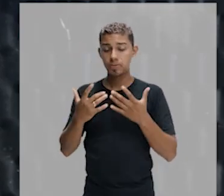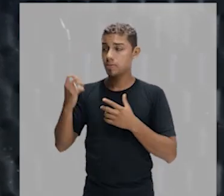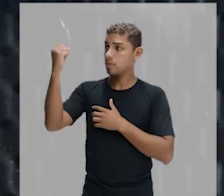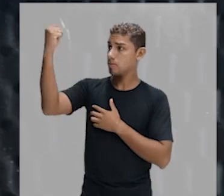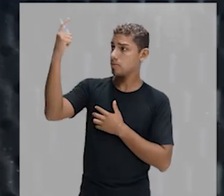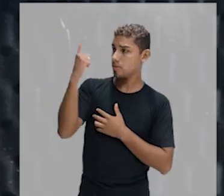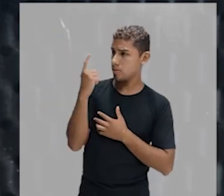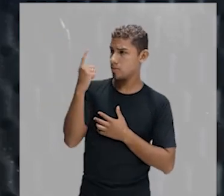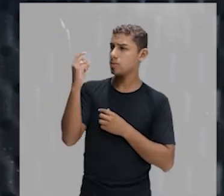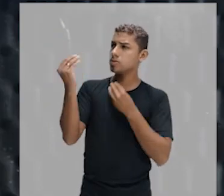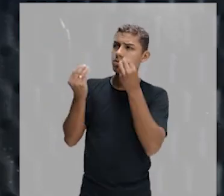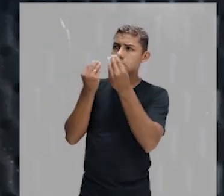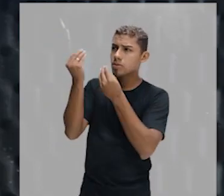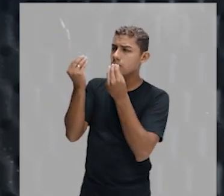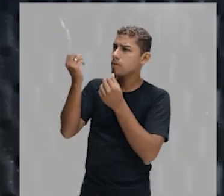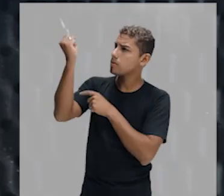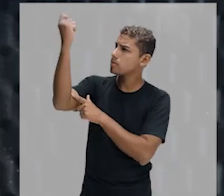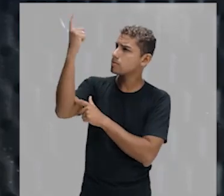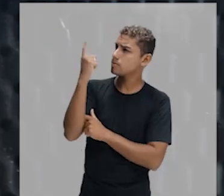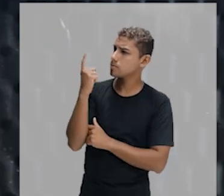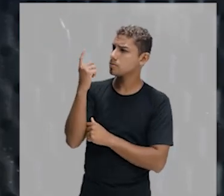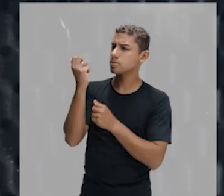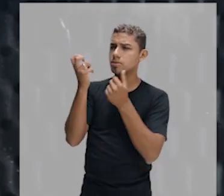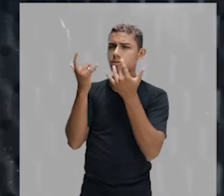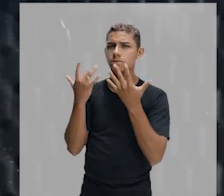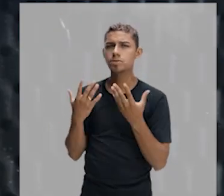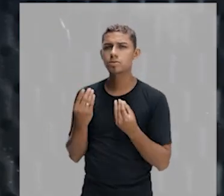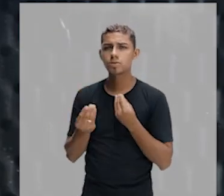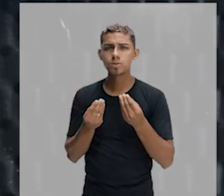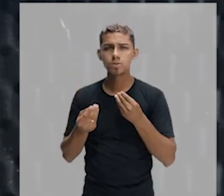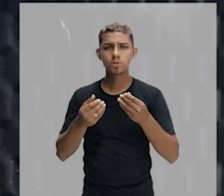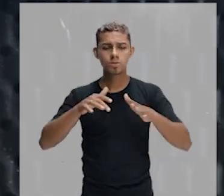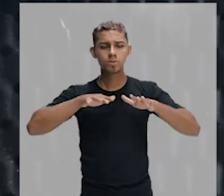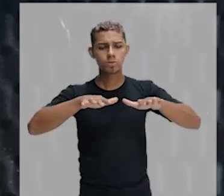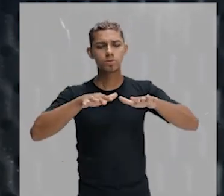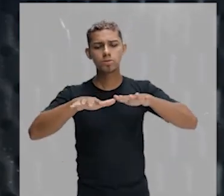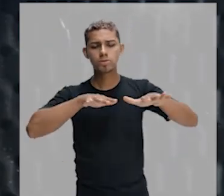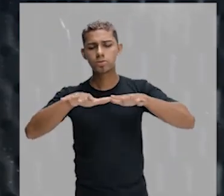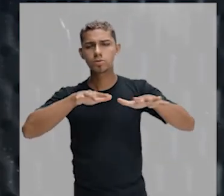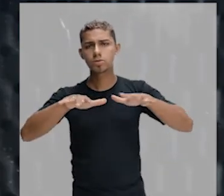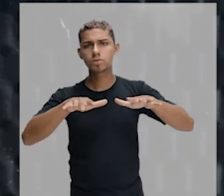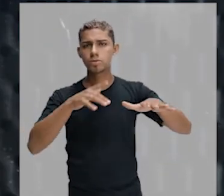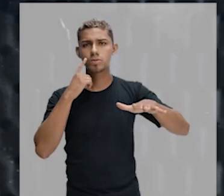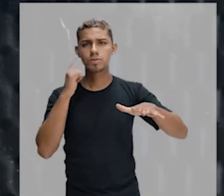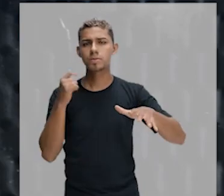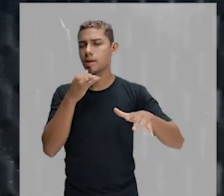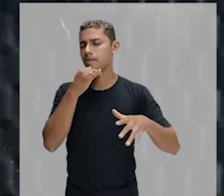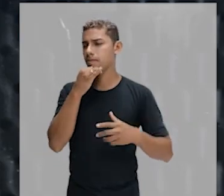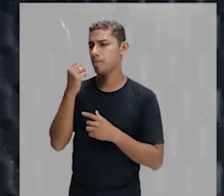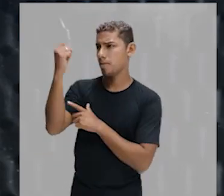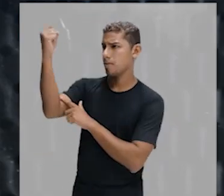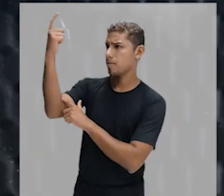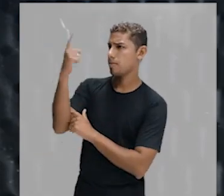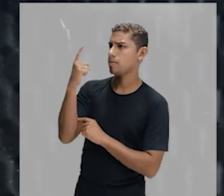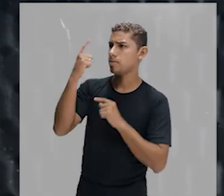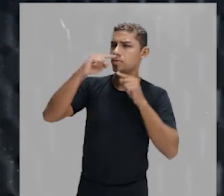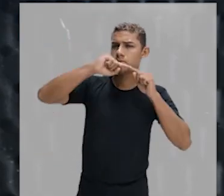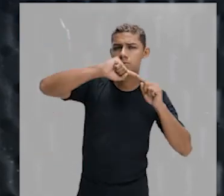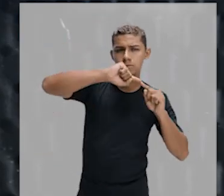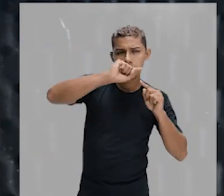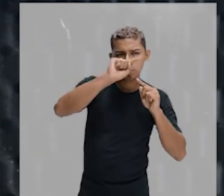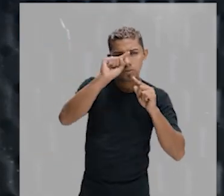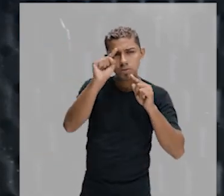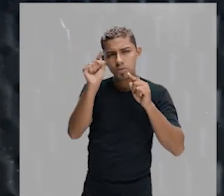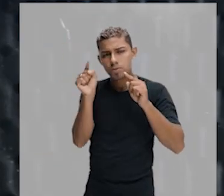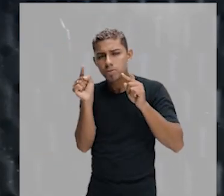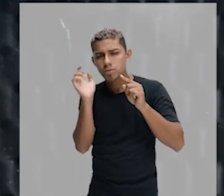o movimento que o Sol faz, certo? O movimento que está, o Sol quando tem aí uma certa angulação